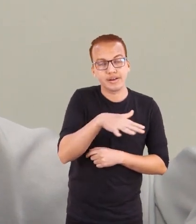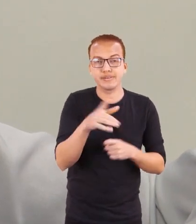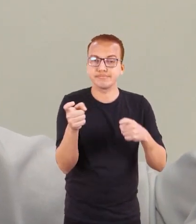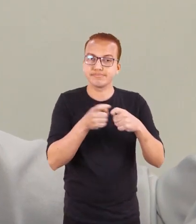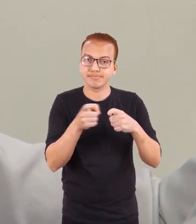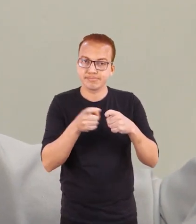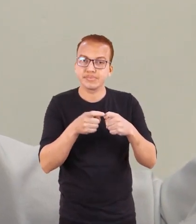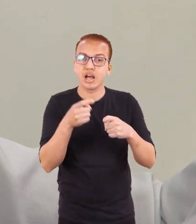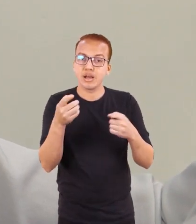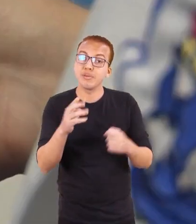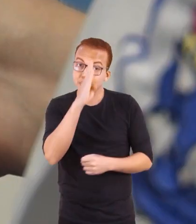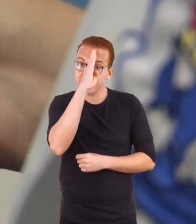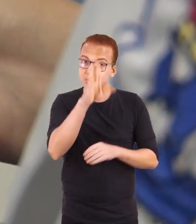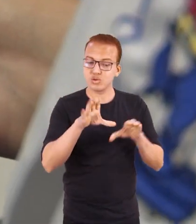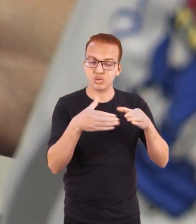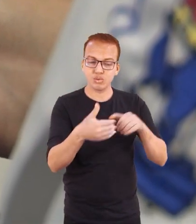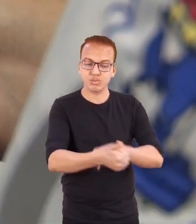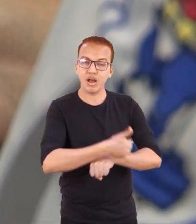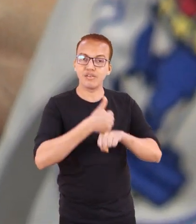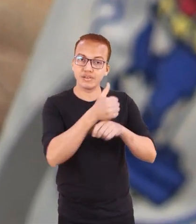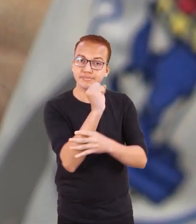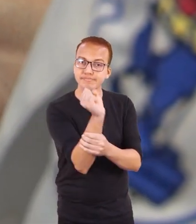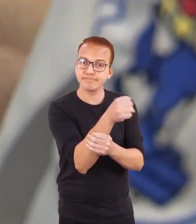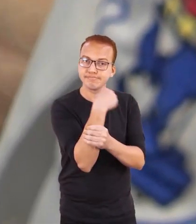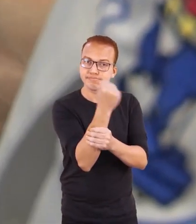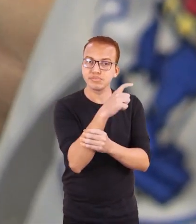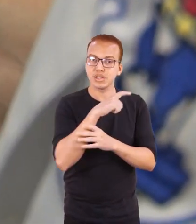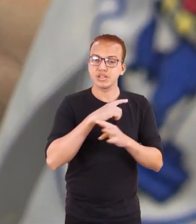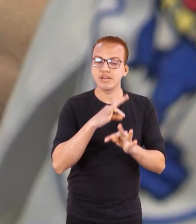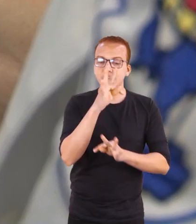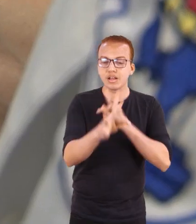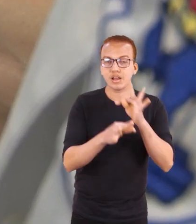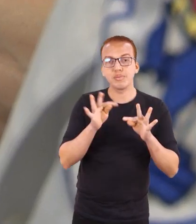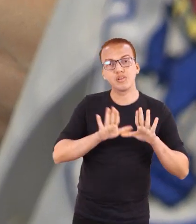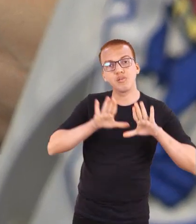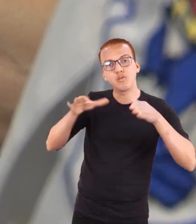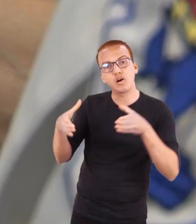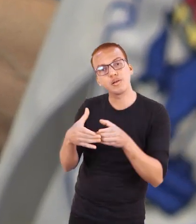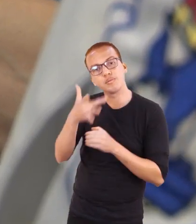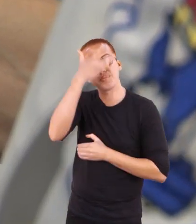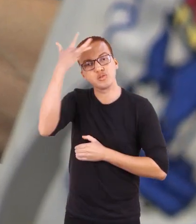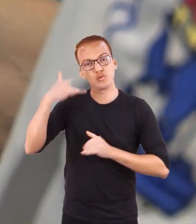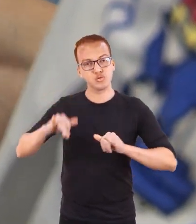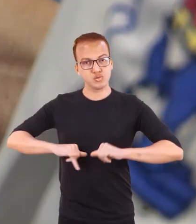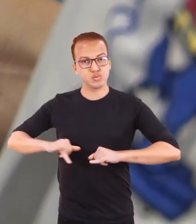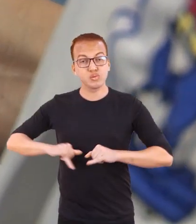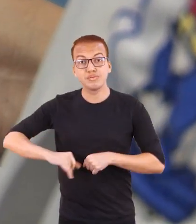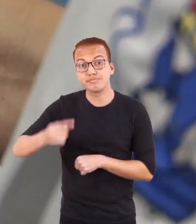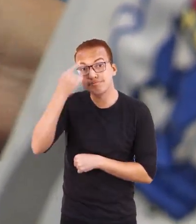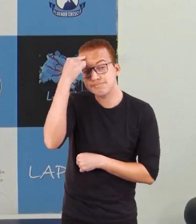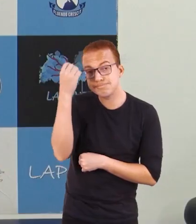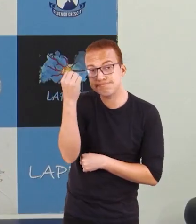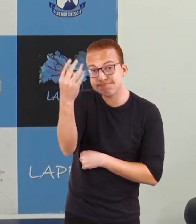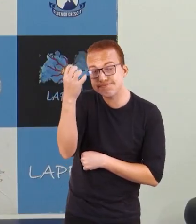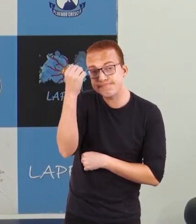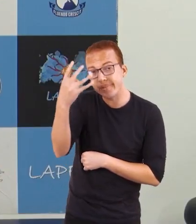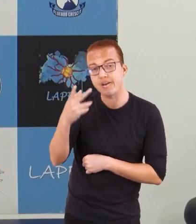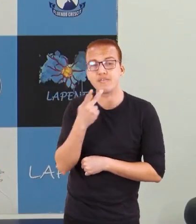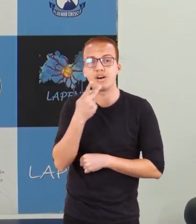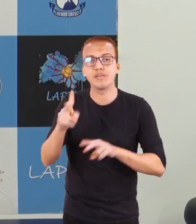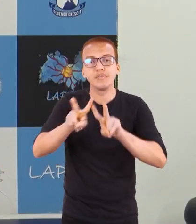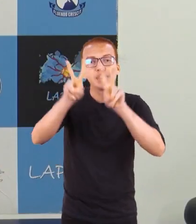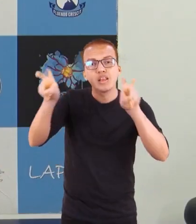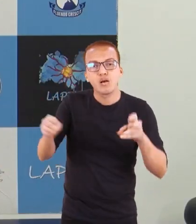do fisioterapeuta, que a gente tenha essa amplitude de atuação junto a esses pacientes que têm dor de cabeça. Falar